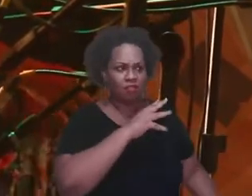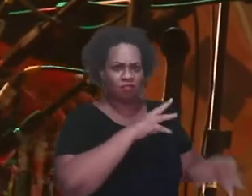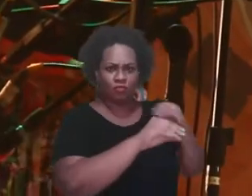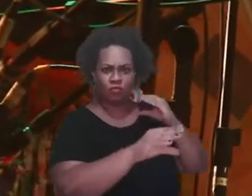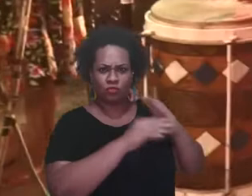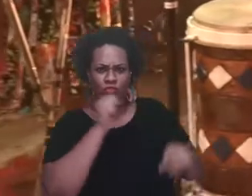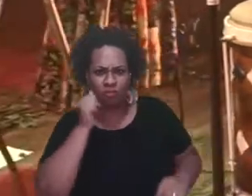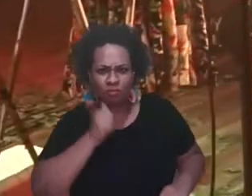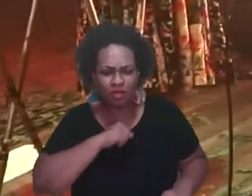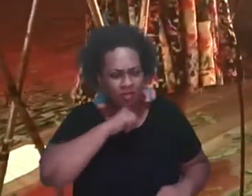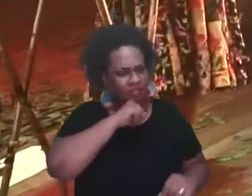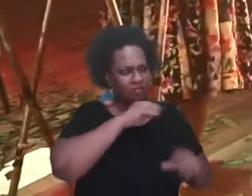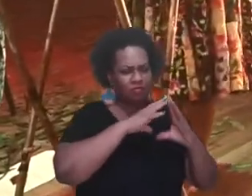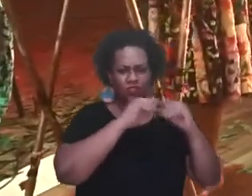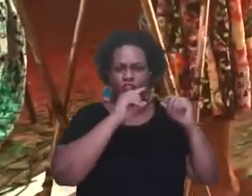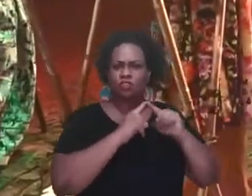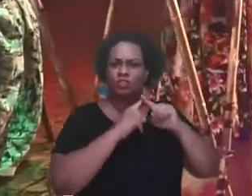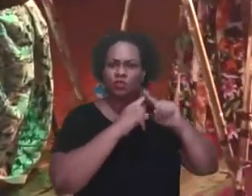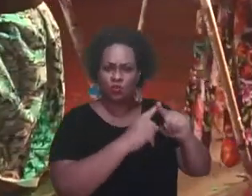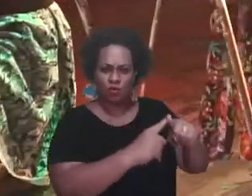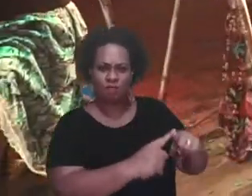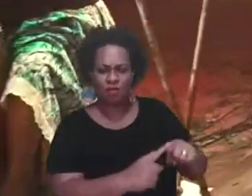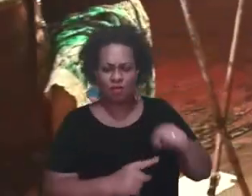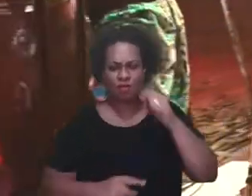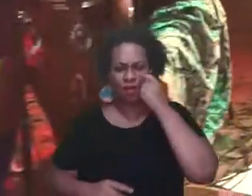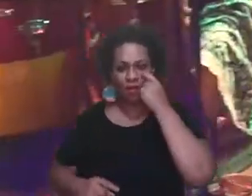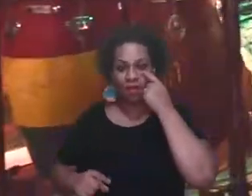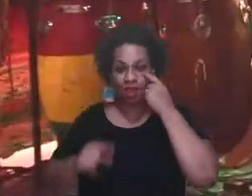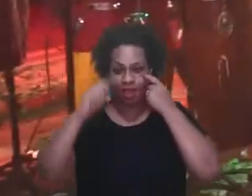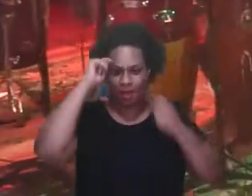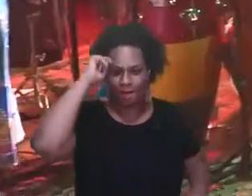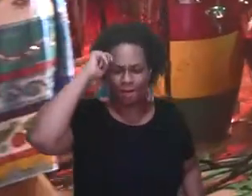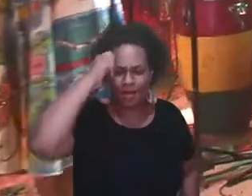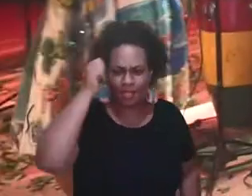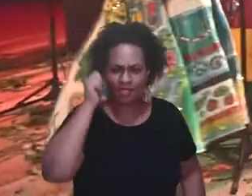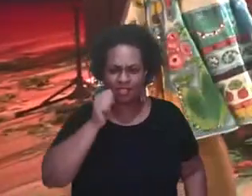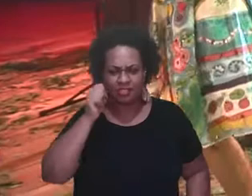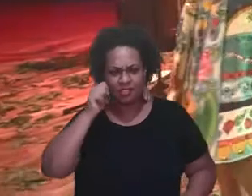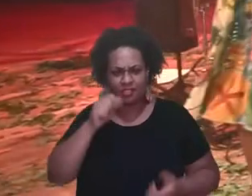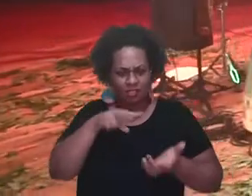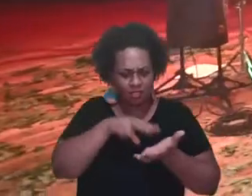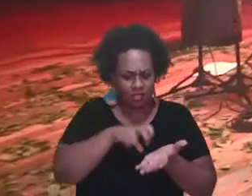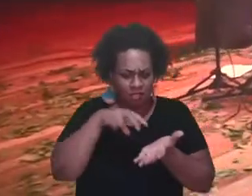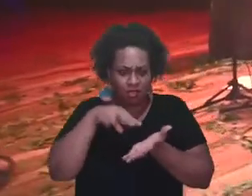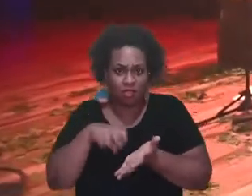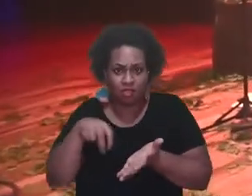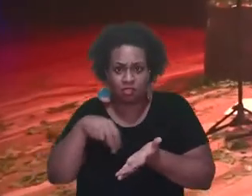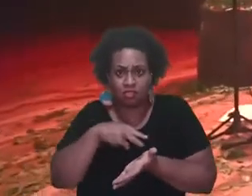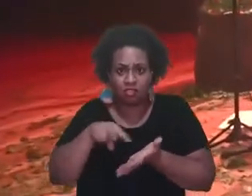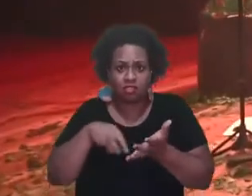pra ficar mais ela mas a preta aqui nega rápida ela por ela dança ela tomar uma